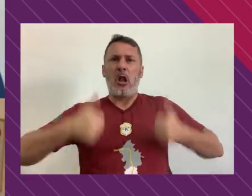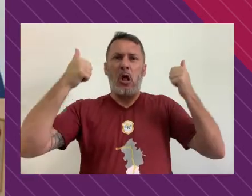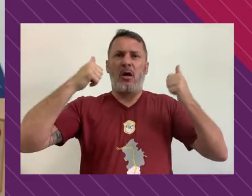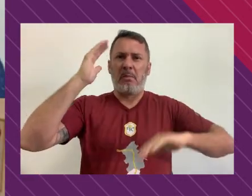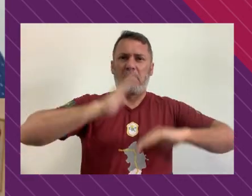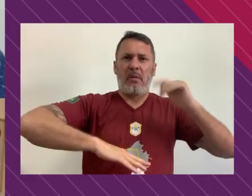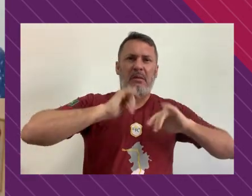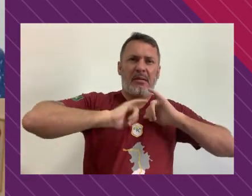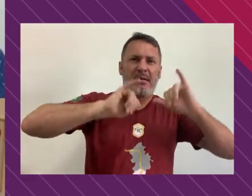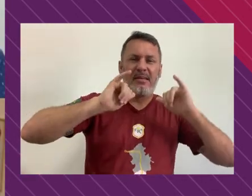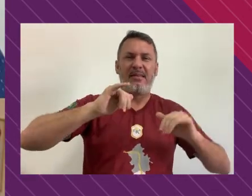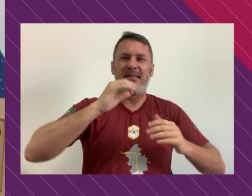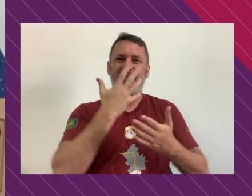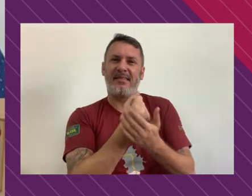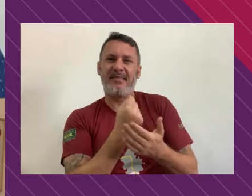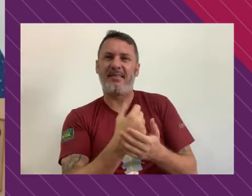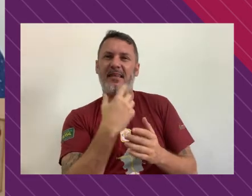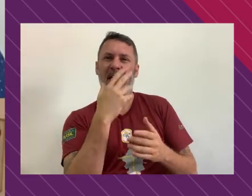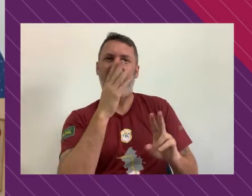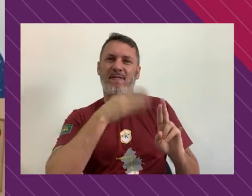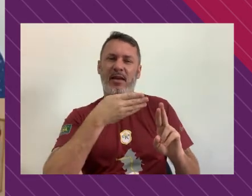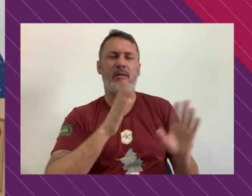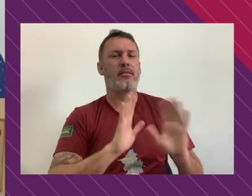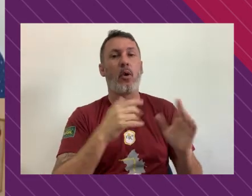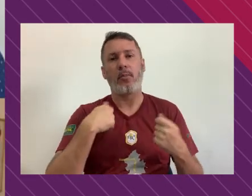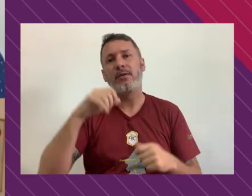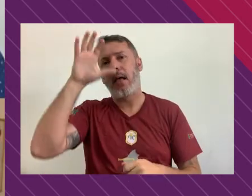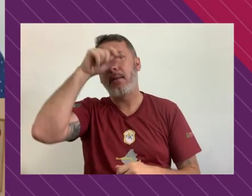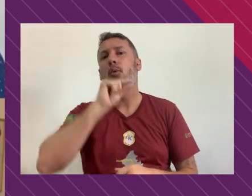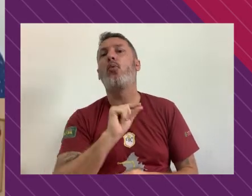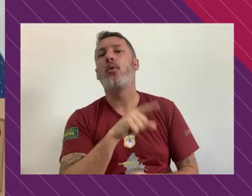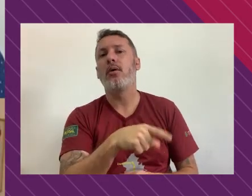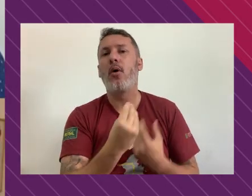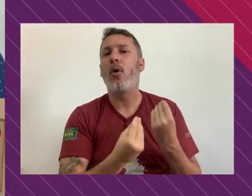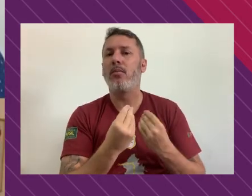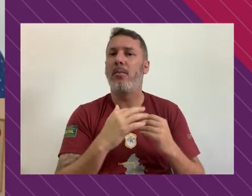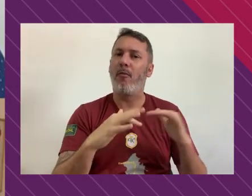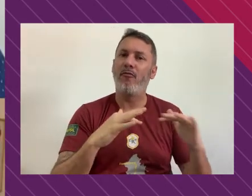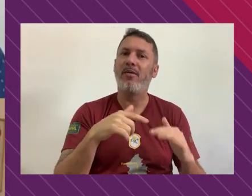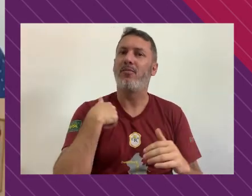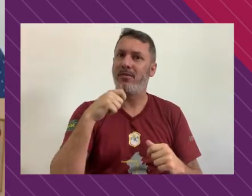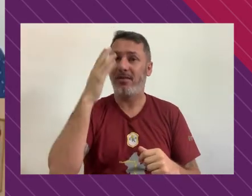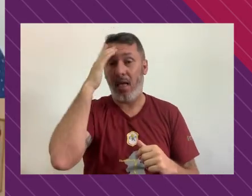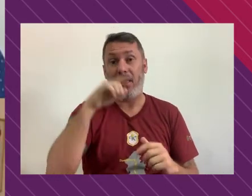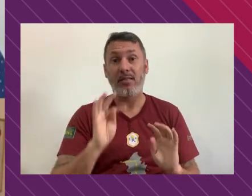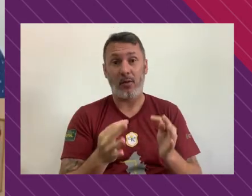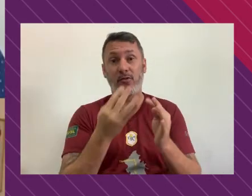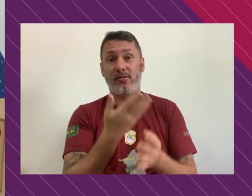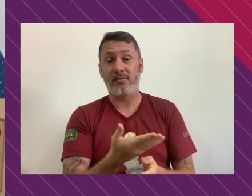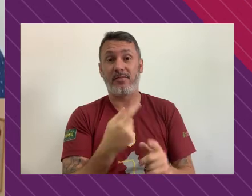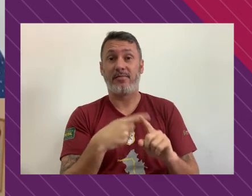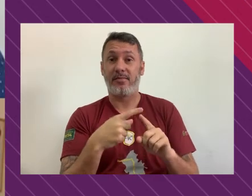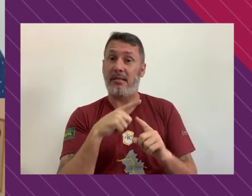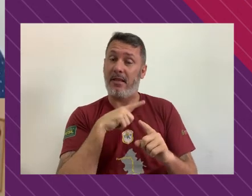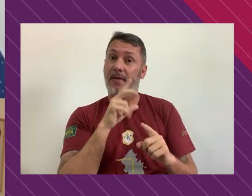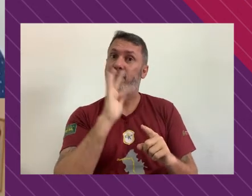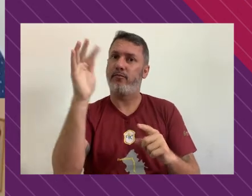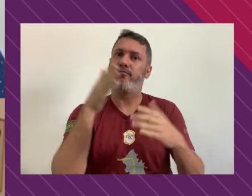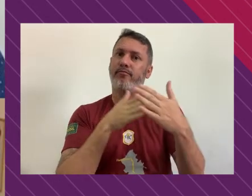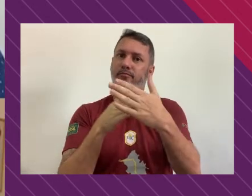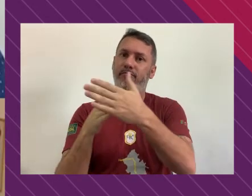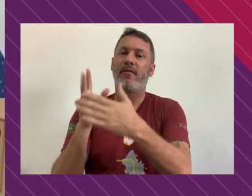a comunicação é a forma com a qual eu olho o mundo. Eu olho o mundo com um olhar de comunicador. Eu tinha na minha equipe